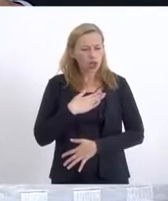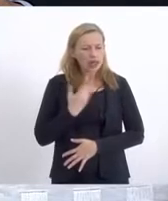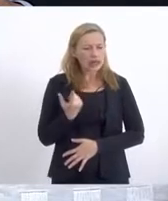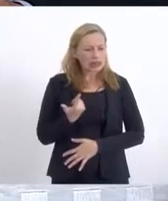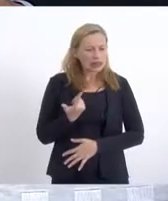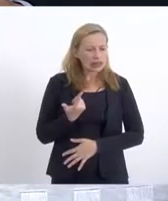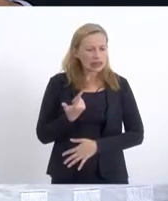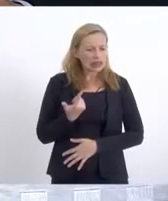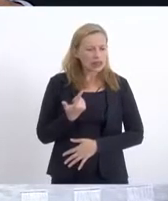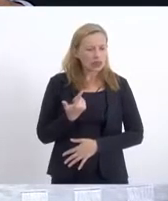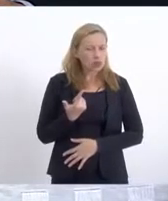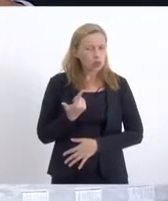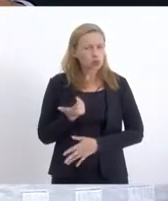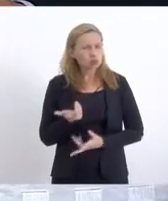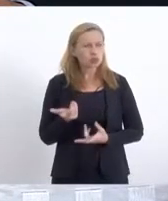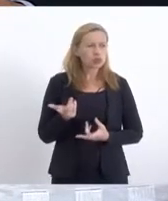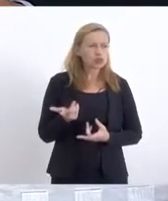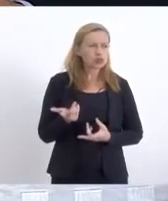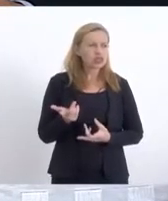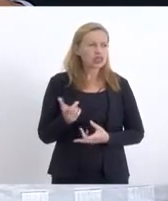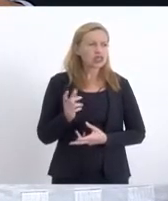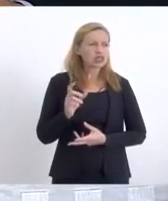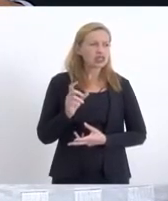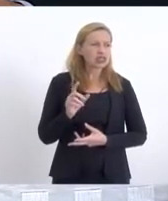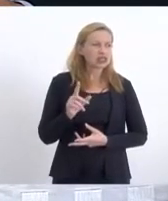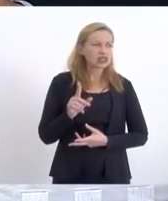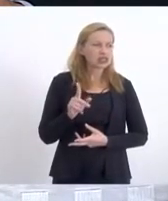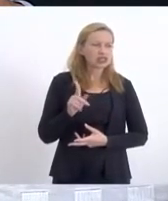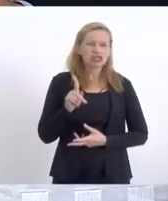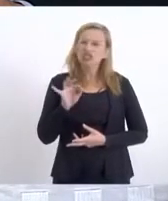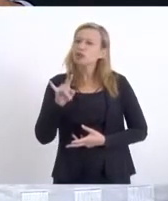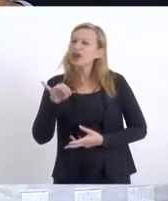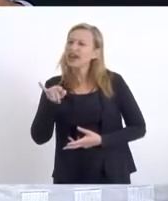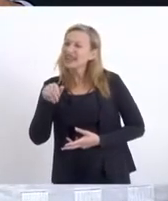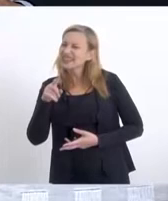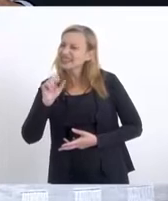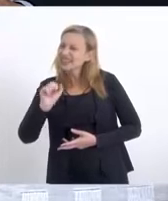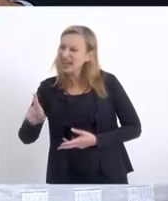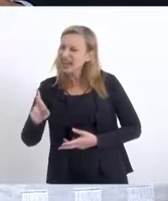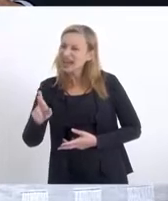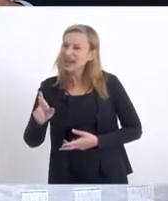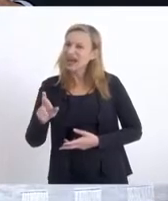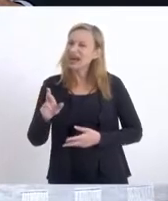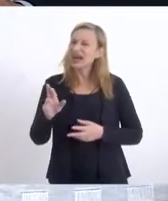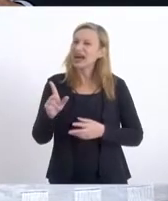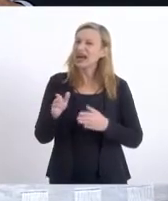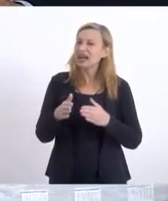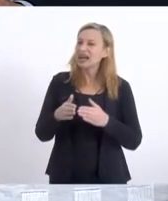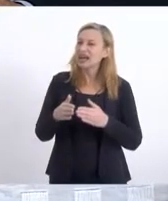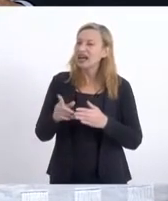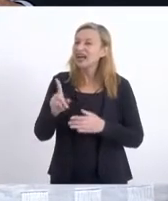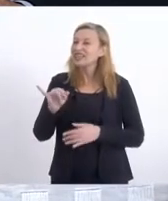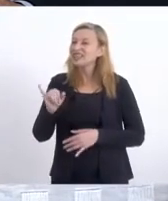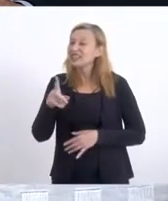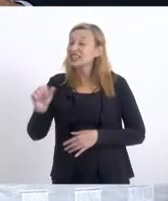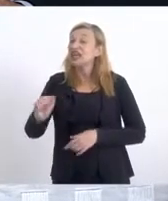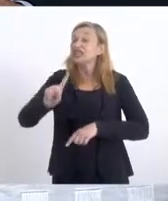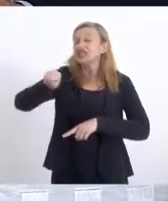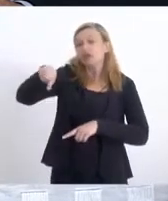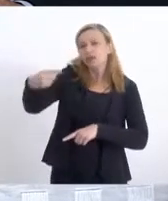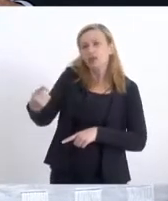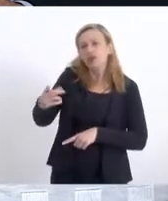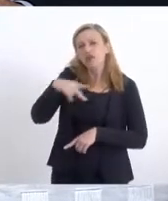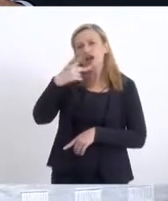tratava de desburocratizar a licença. Depois falarmos,